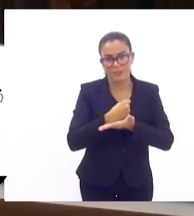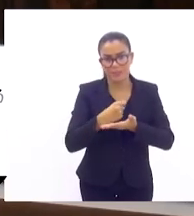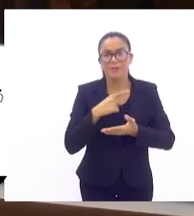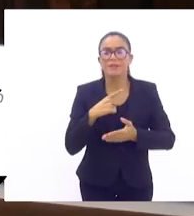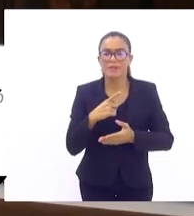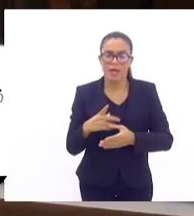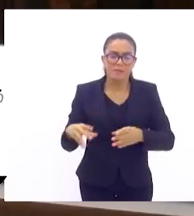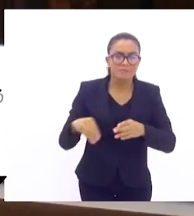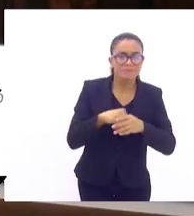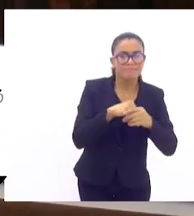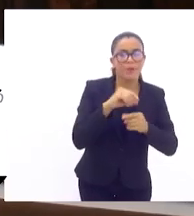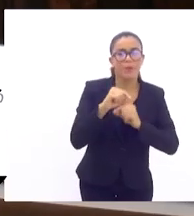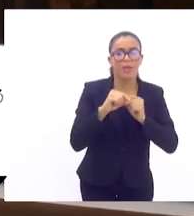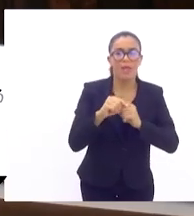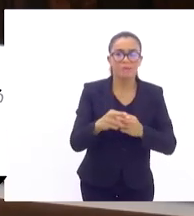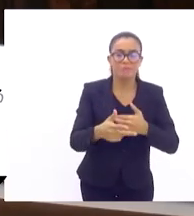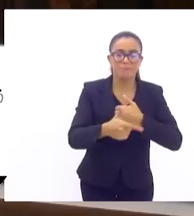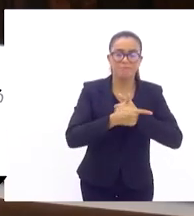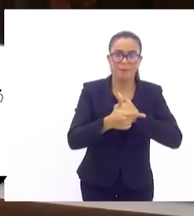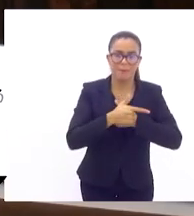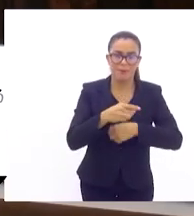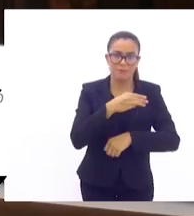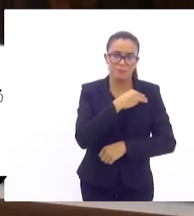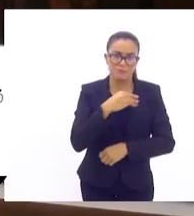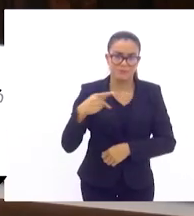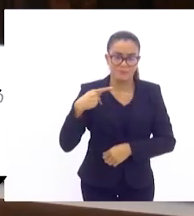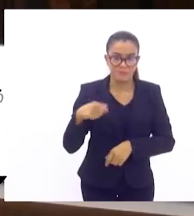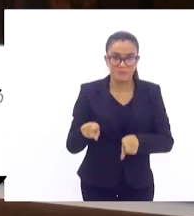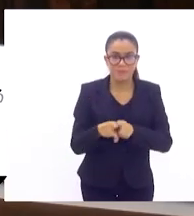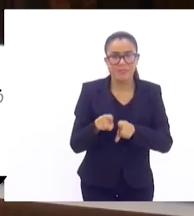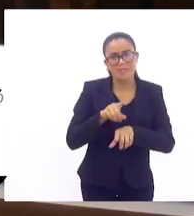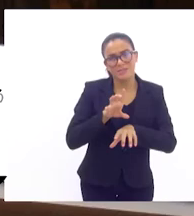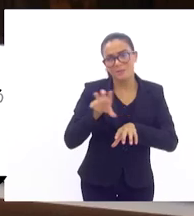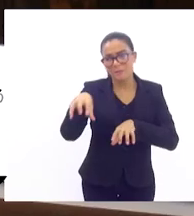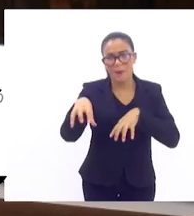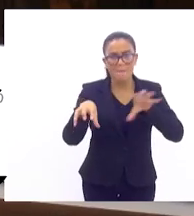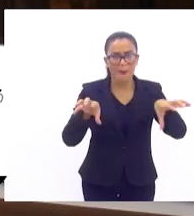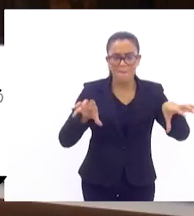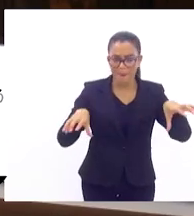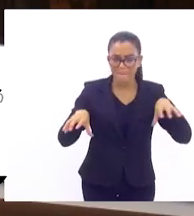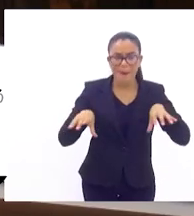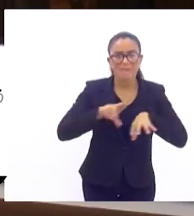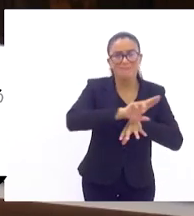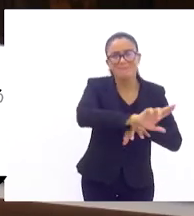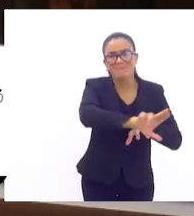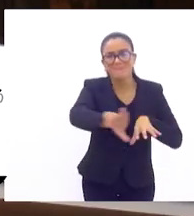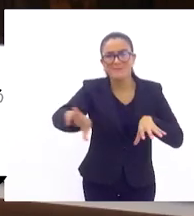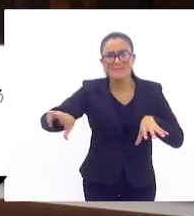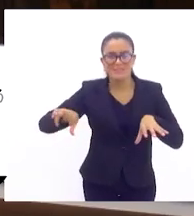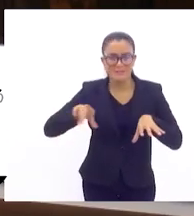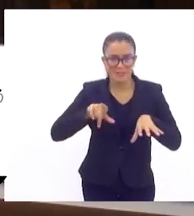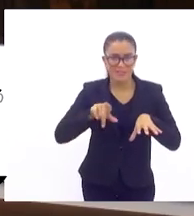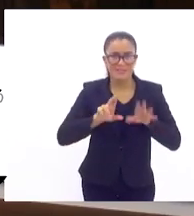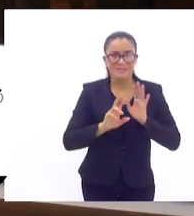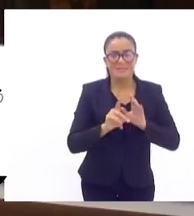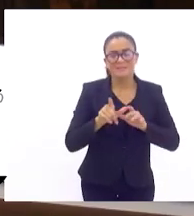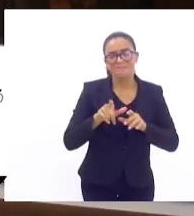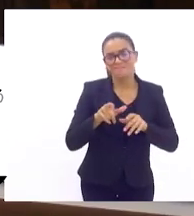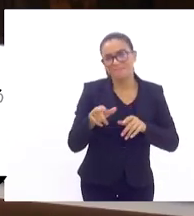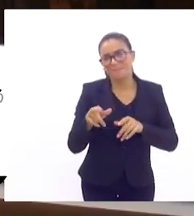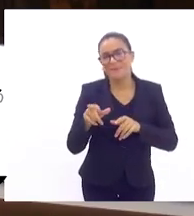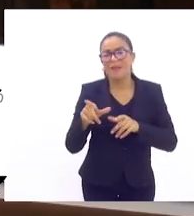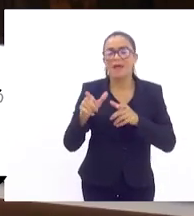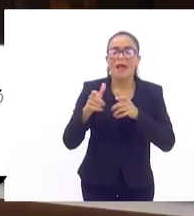do Ministério Público. Tramitam por diversas promotorias espalhadas por todo o Estado, diversos procedimentos, diversas ações